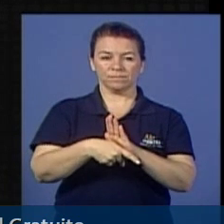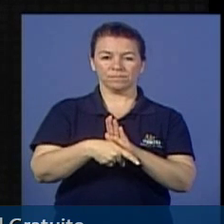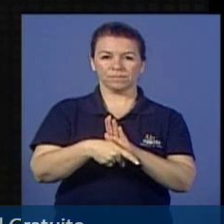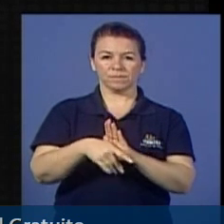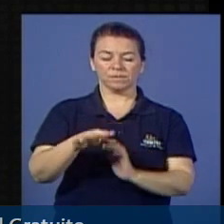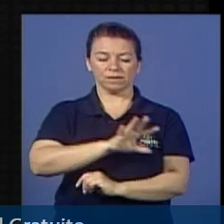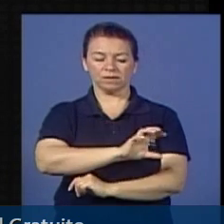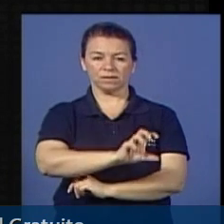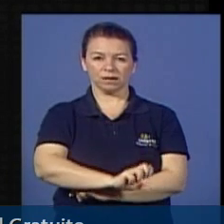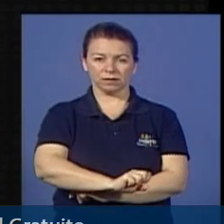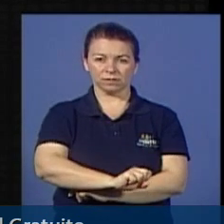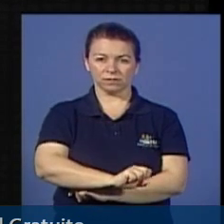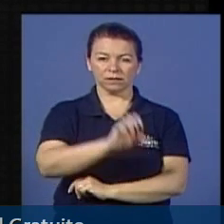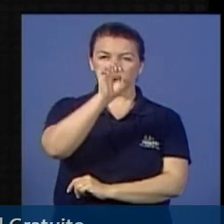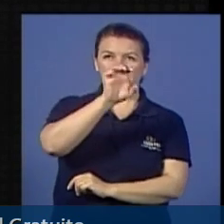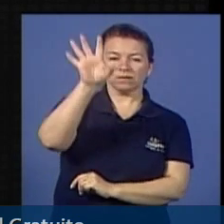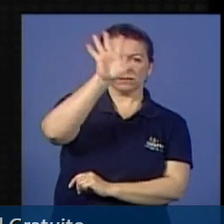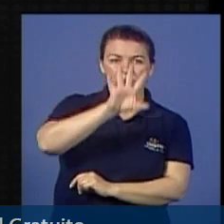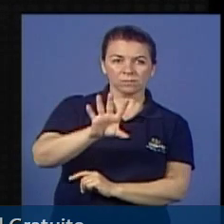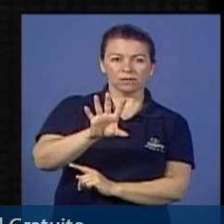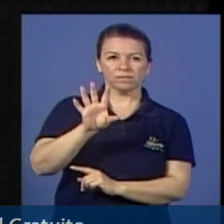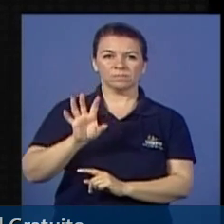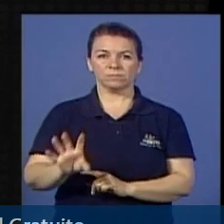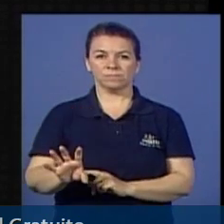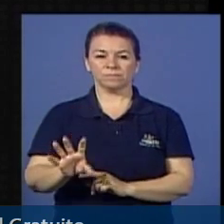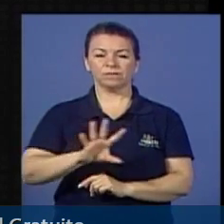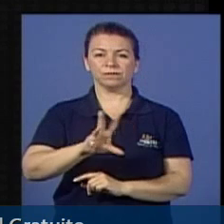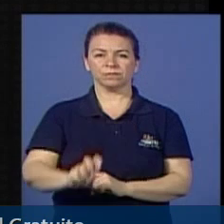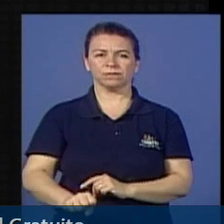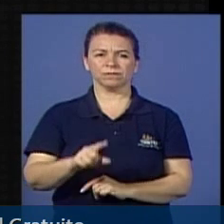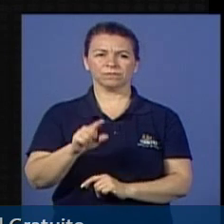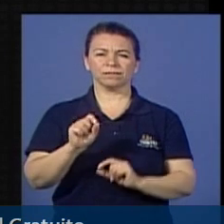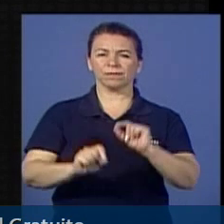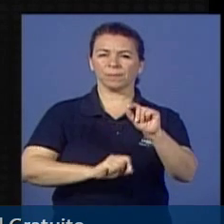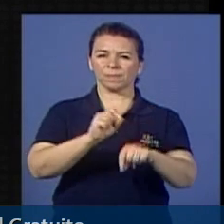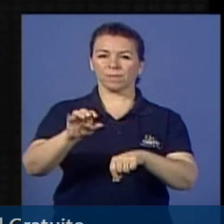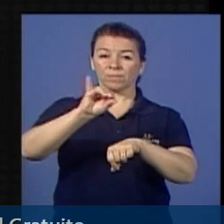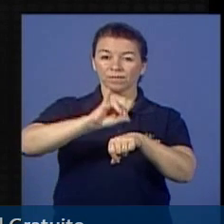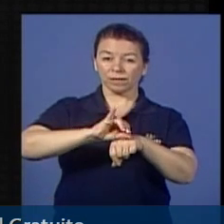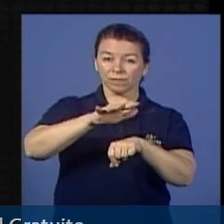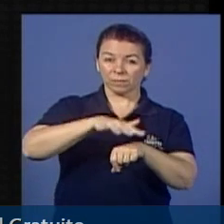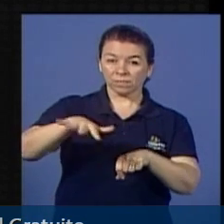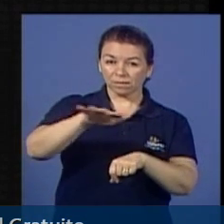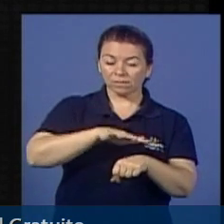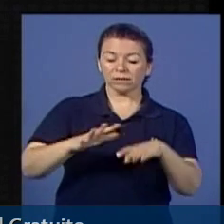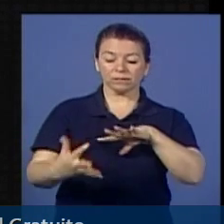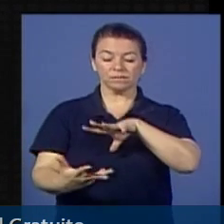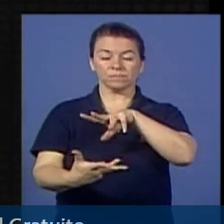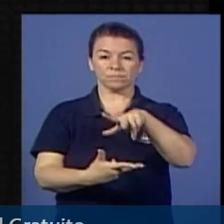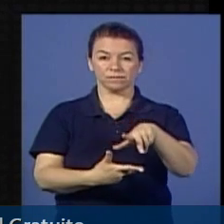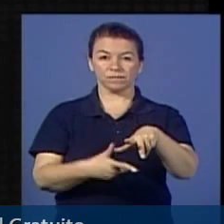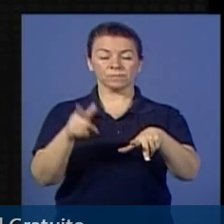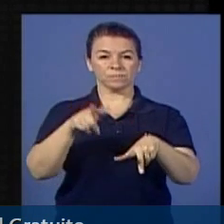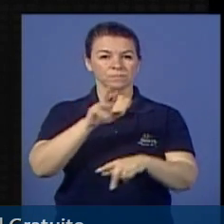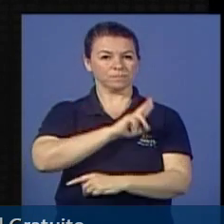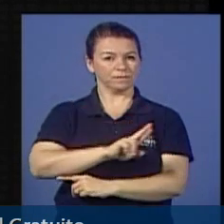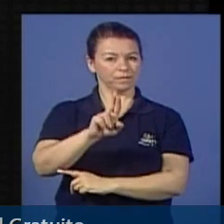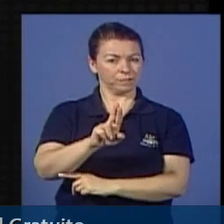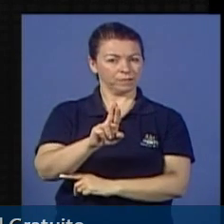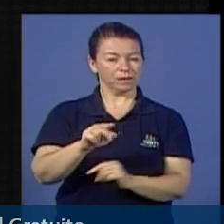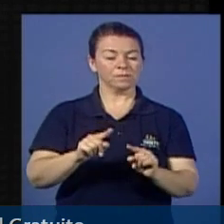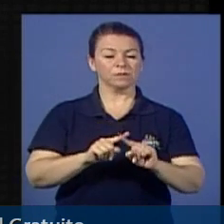ao redor. Como se o centro do mundo fosse Jerusalém. Centro religioso do mundo, perceba? Mas que vai